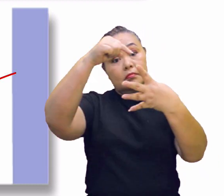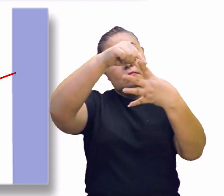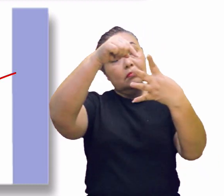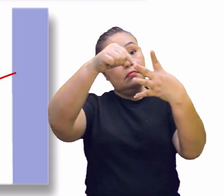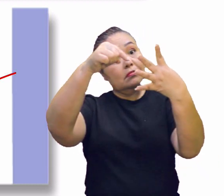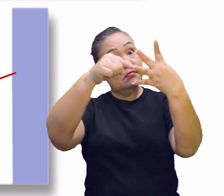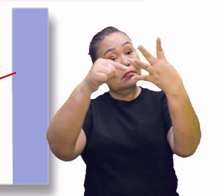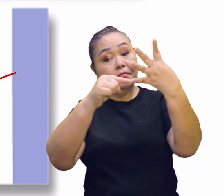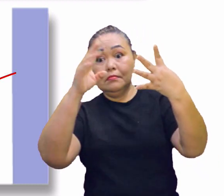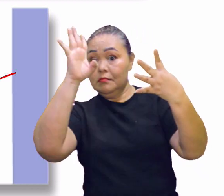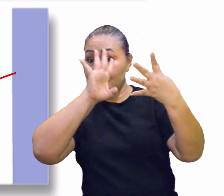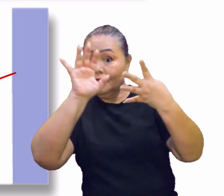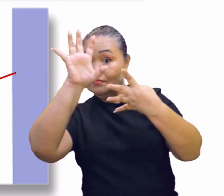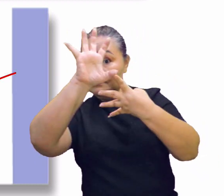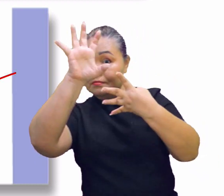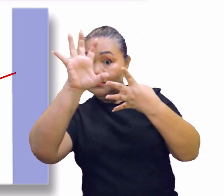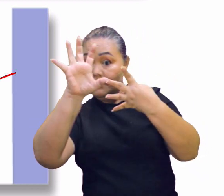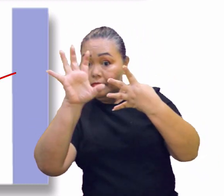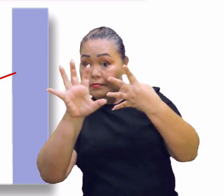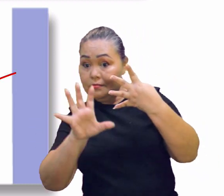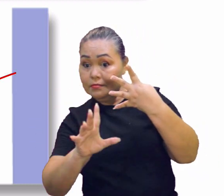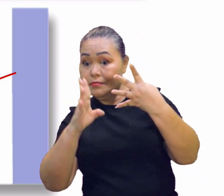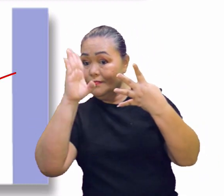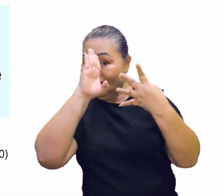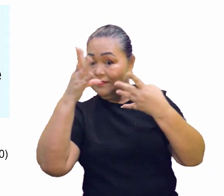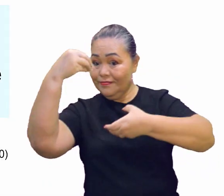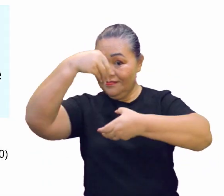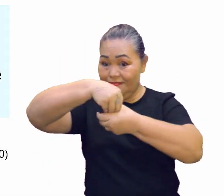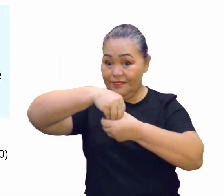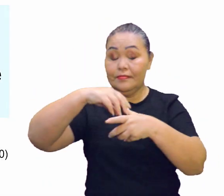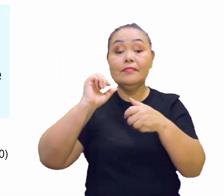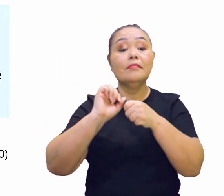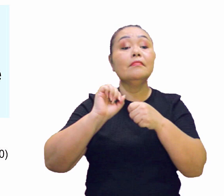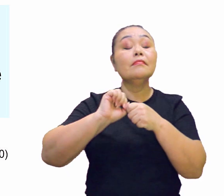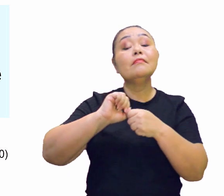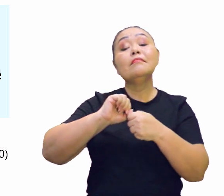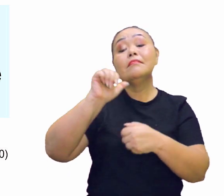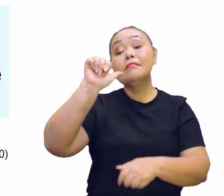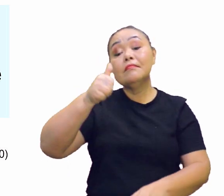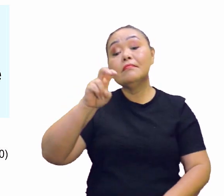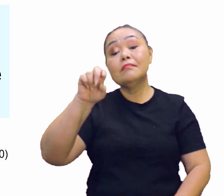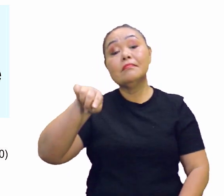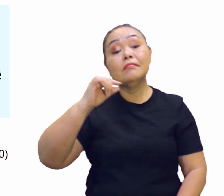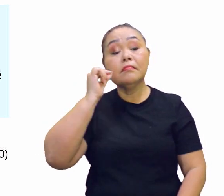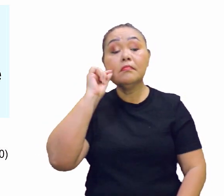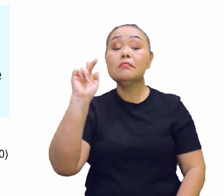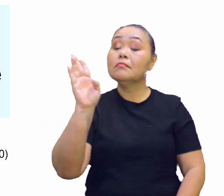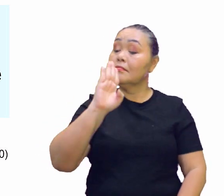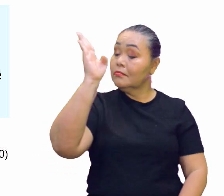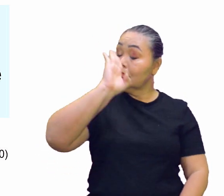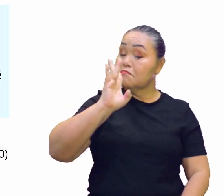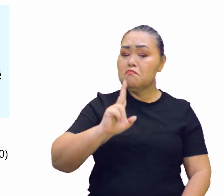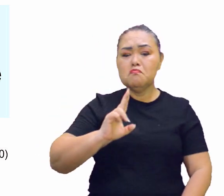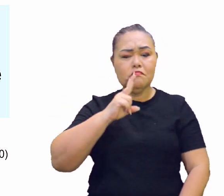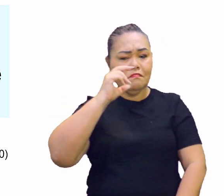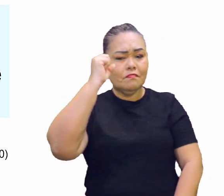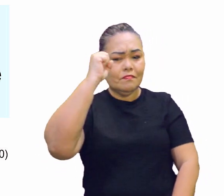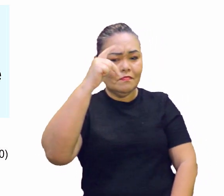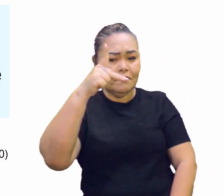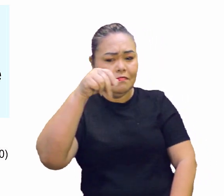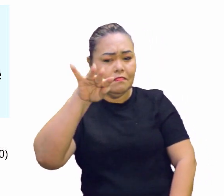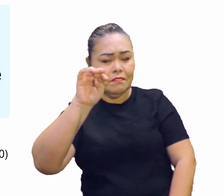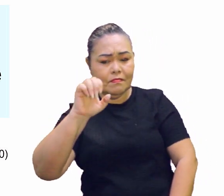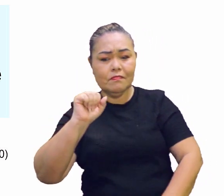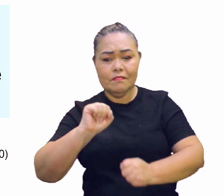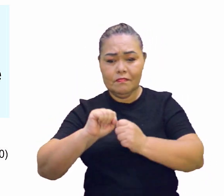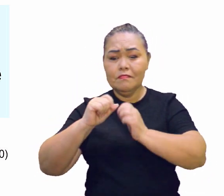Brasis. Então é o assunto que nós trabalharemos nessa aula 15.1. O Brasil como uma superpotência, ou uma potência